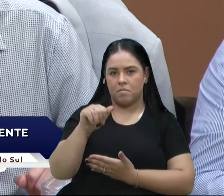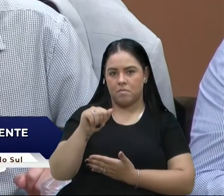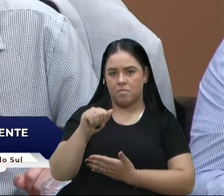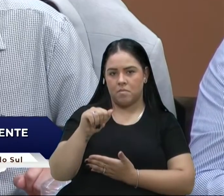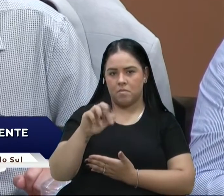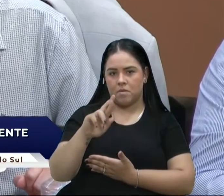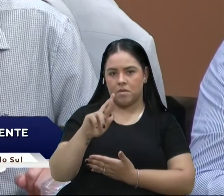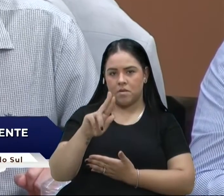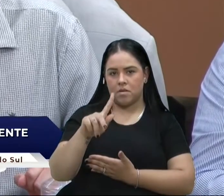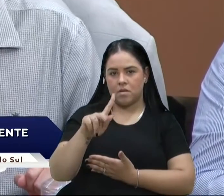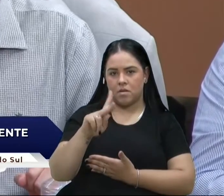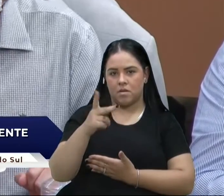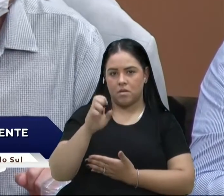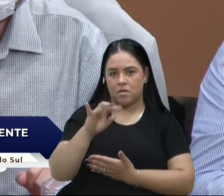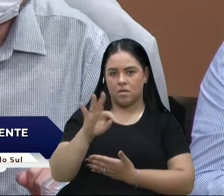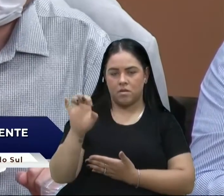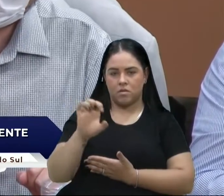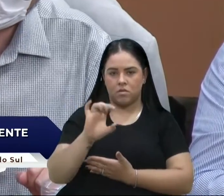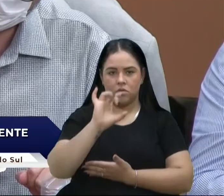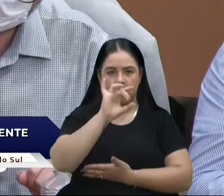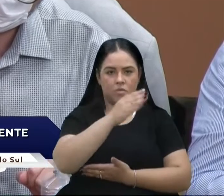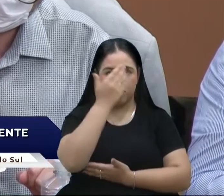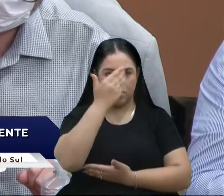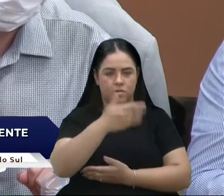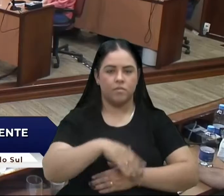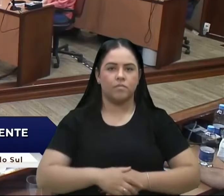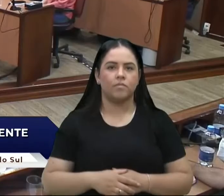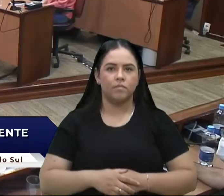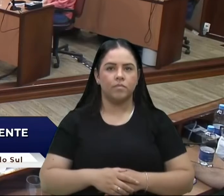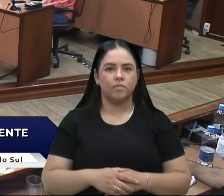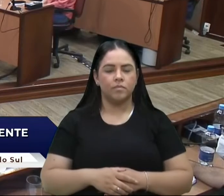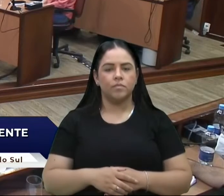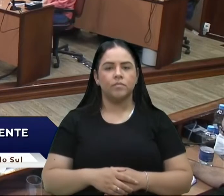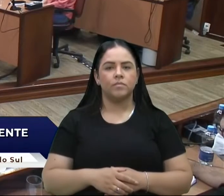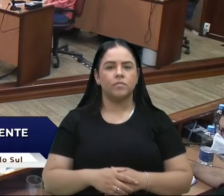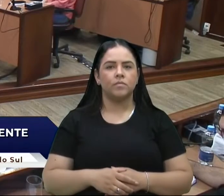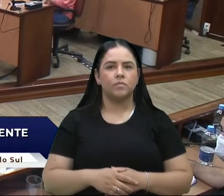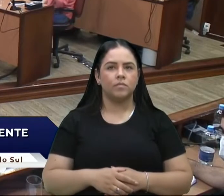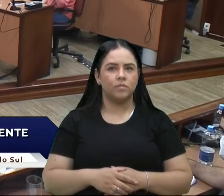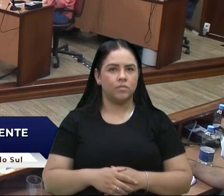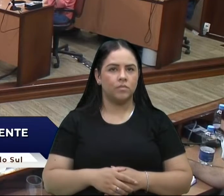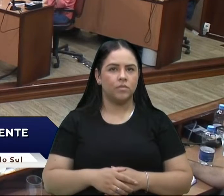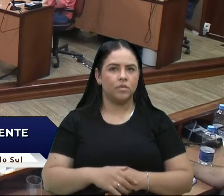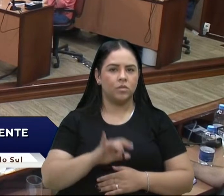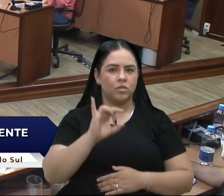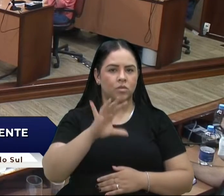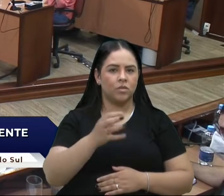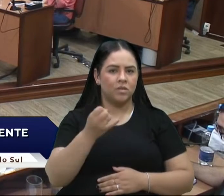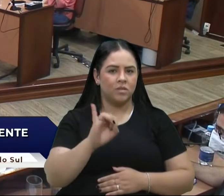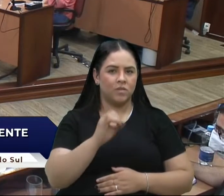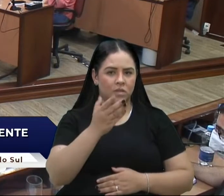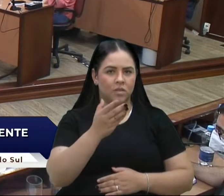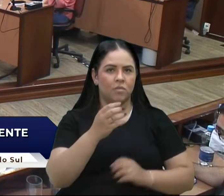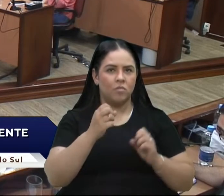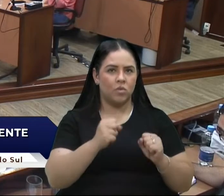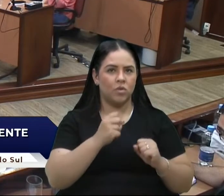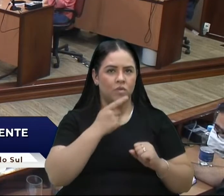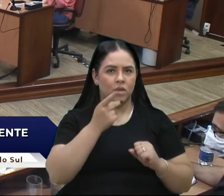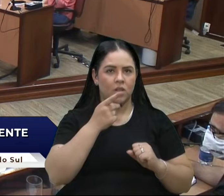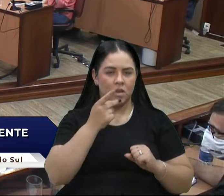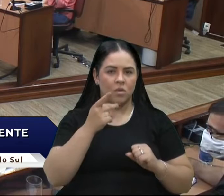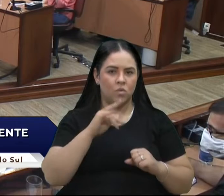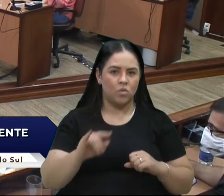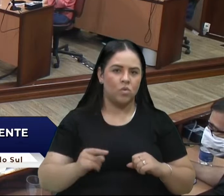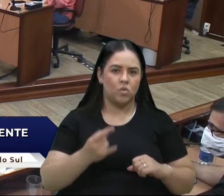DACRA. Obrigado. Obrigado. Só para, Margit, se você já puder fazer um encaminhamento final